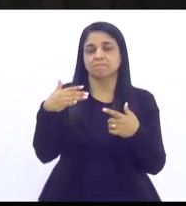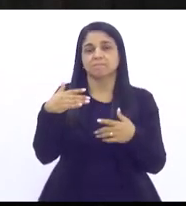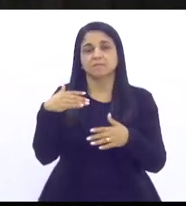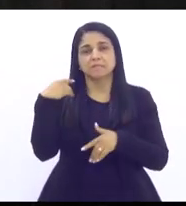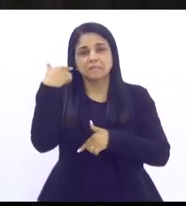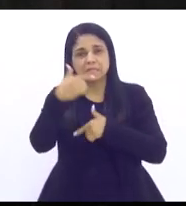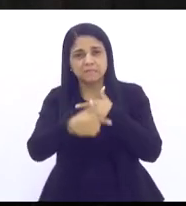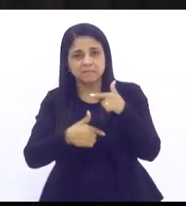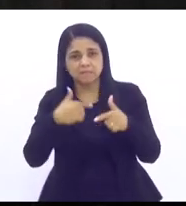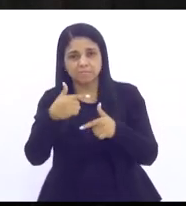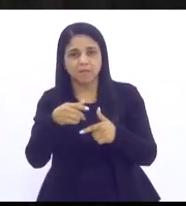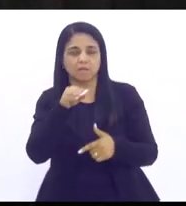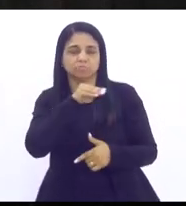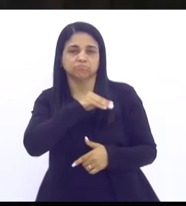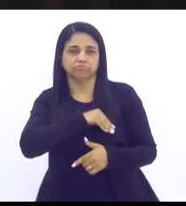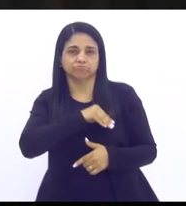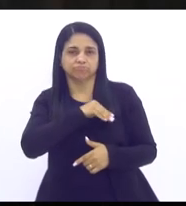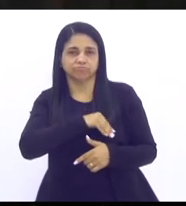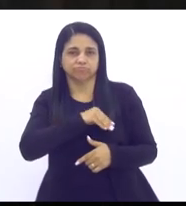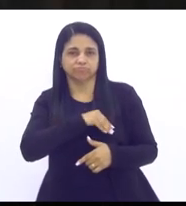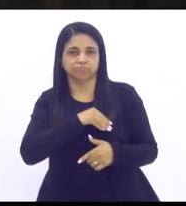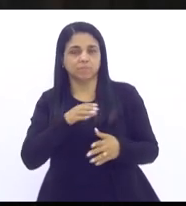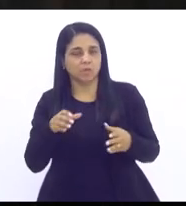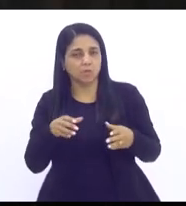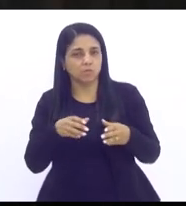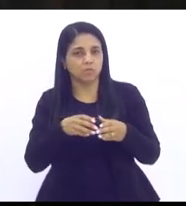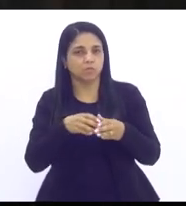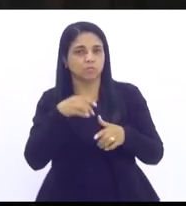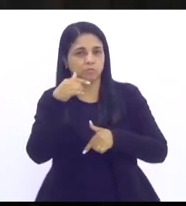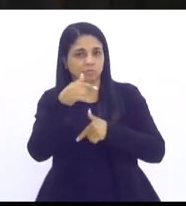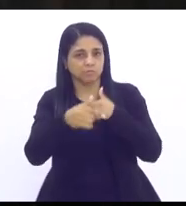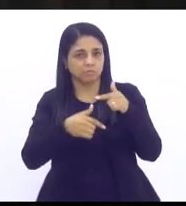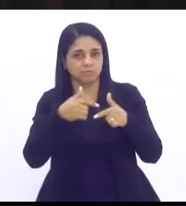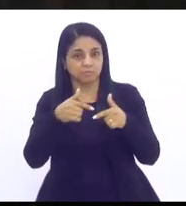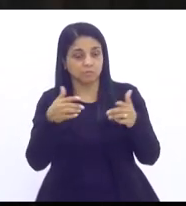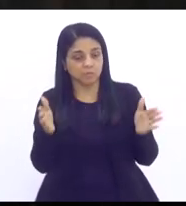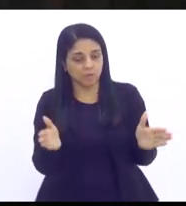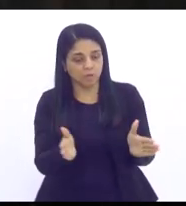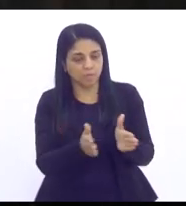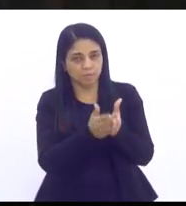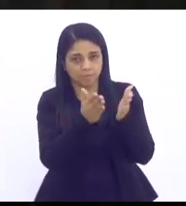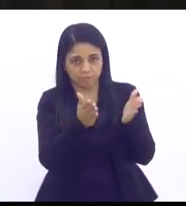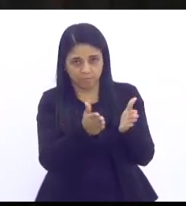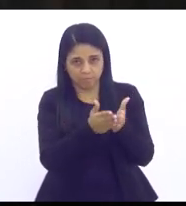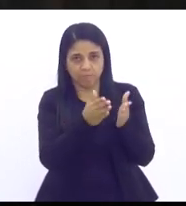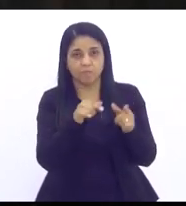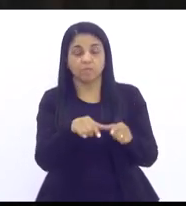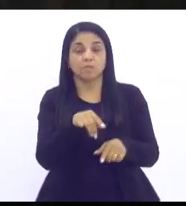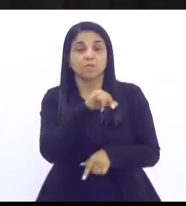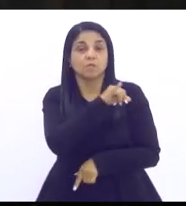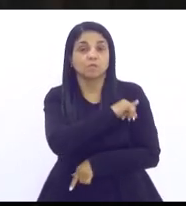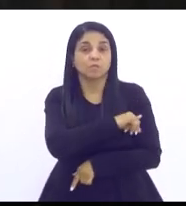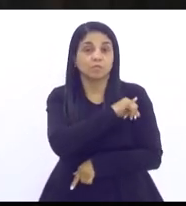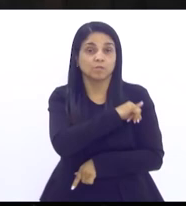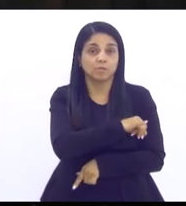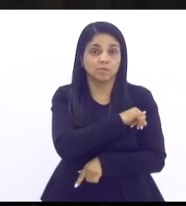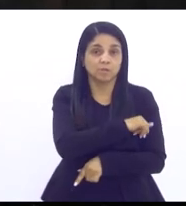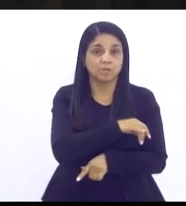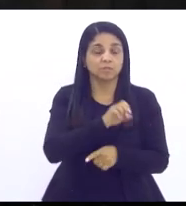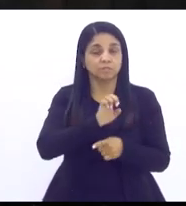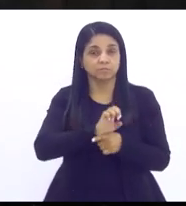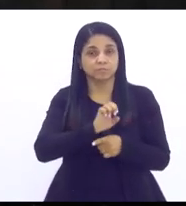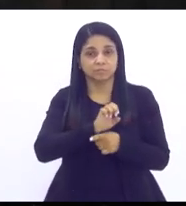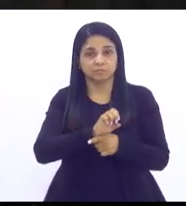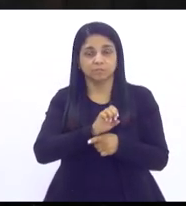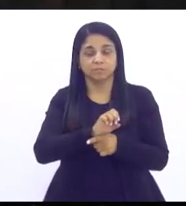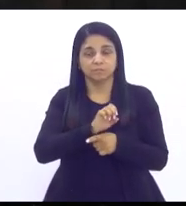alta remuneração para a classe trabalhadora empobrecida. Por conta disso, o Rio de Janeiro é um dos estados da